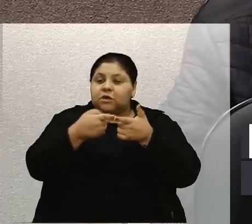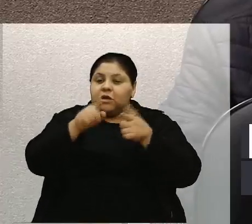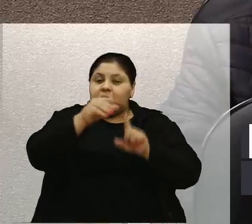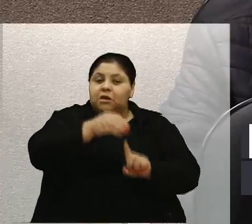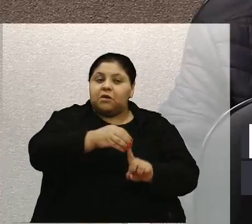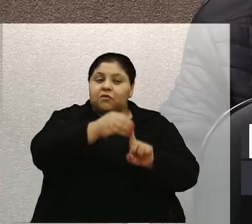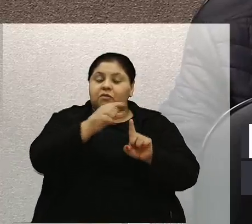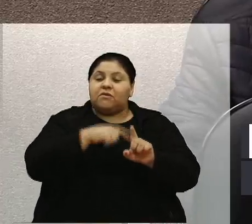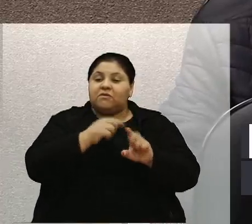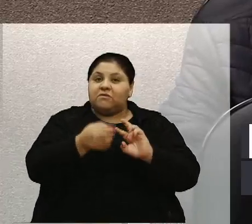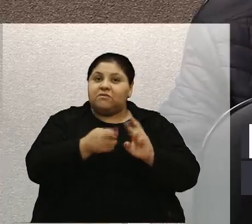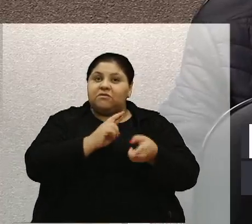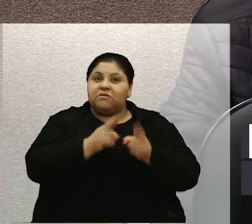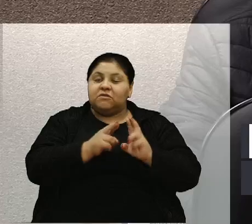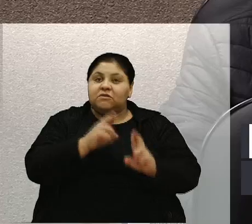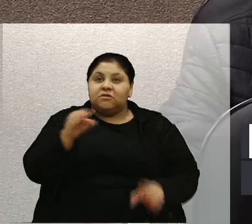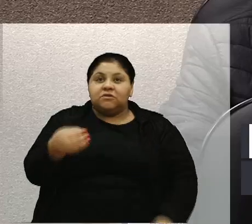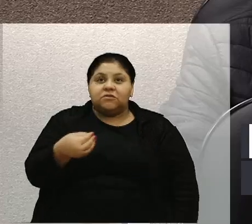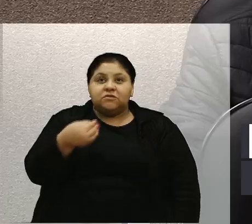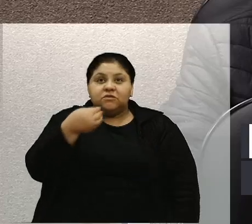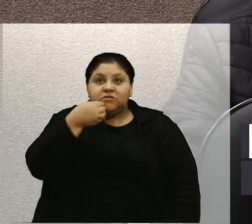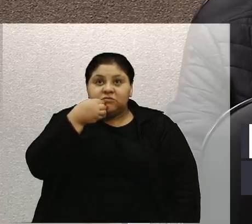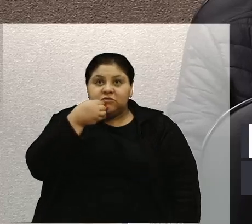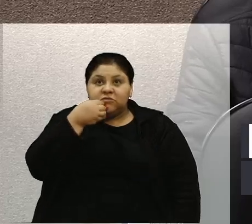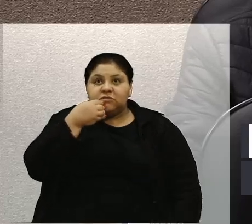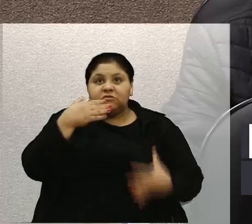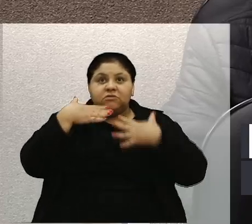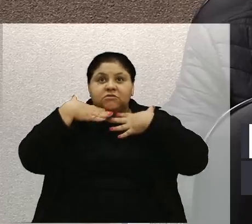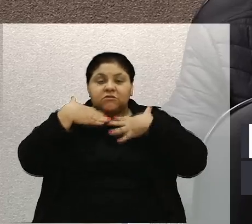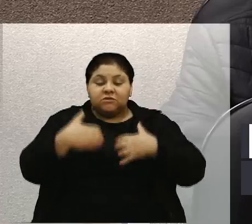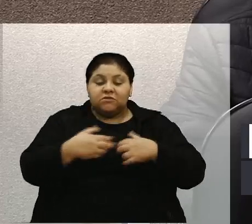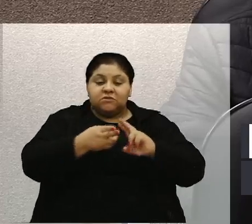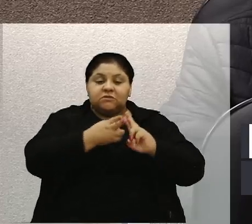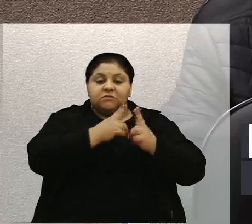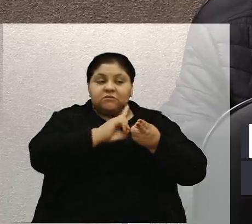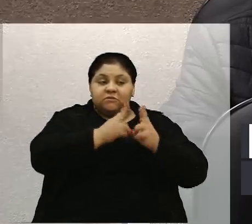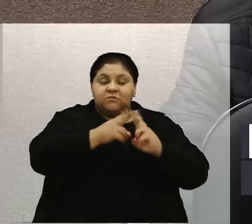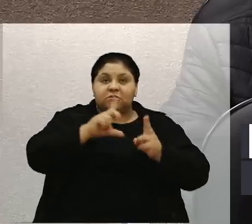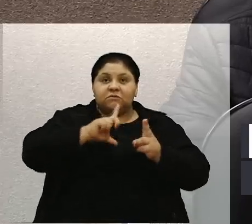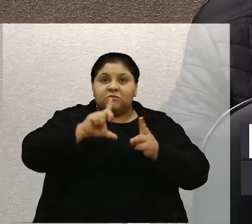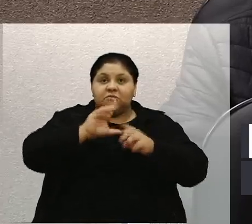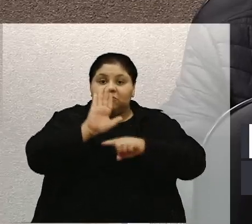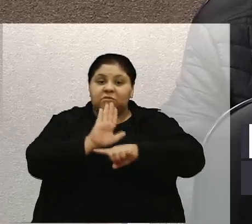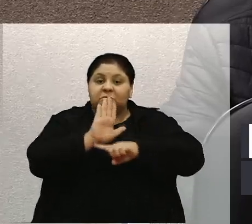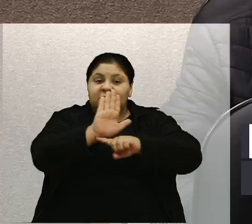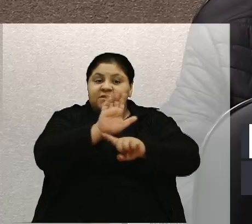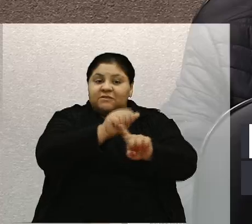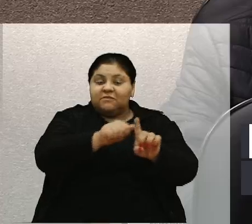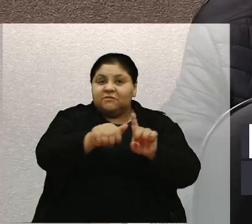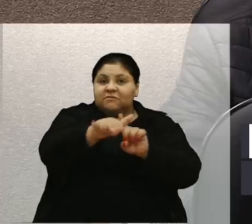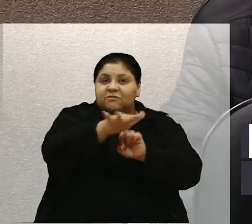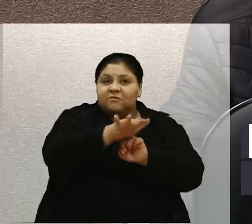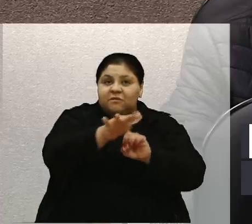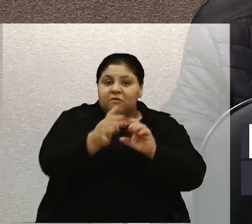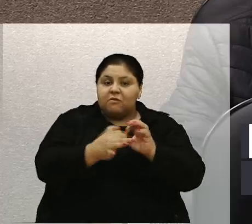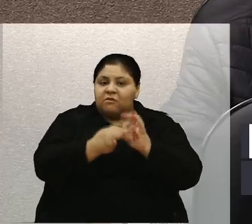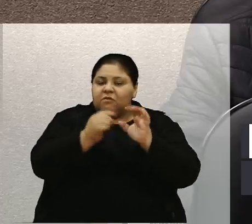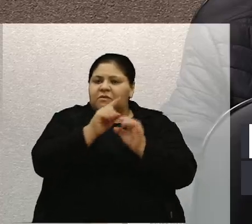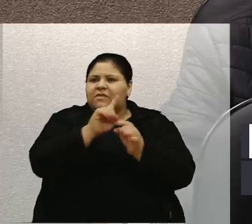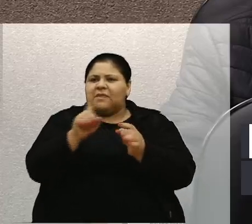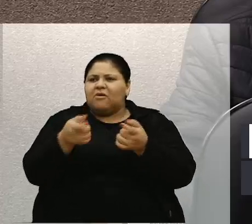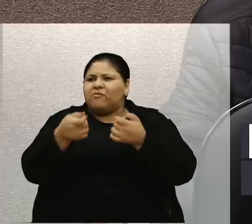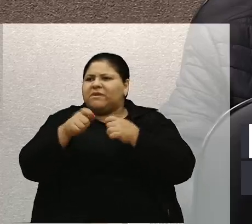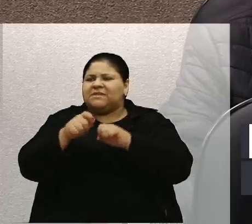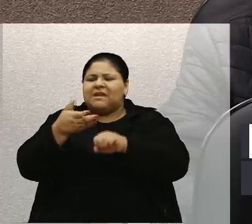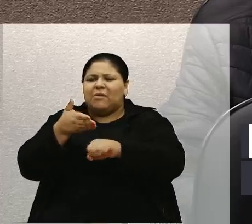tem relação com a possibilidade da Secretaria Municipal de Urbanismo, né, ter uma assistente social fazendo as deliberações, não precisar passar